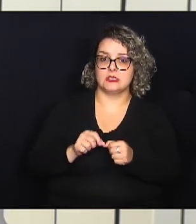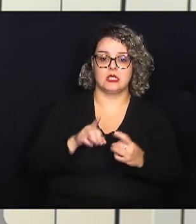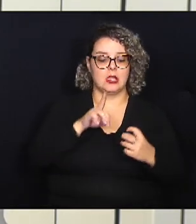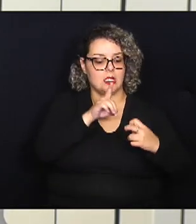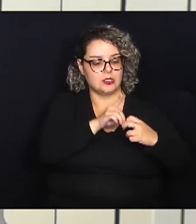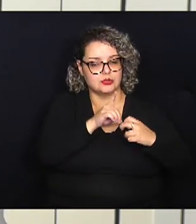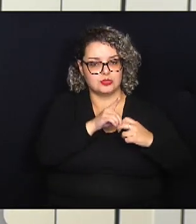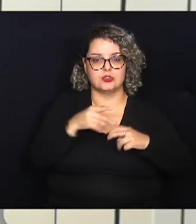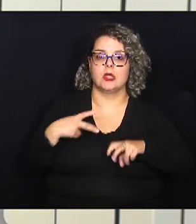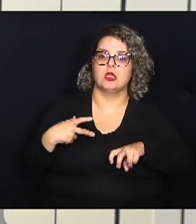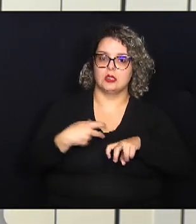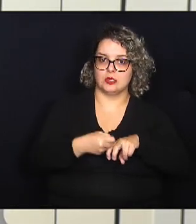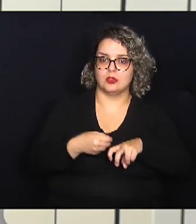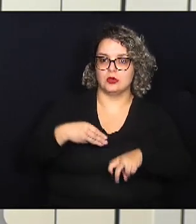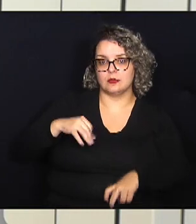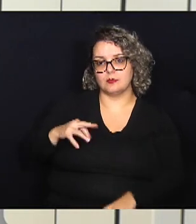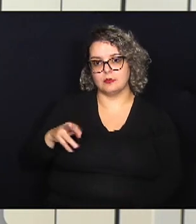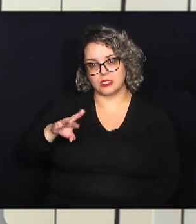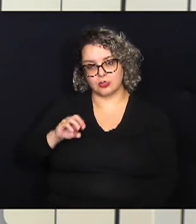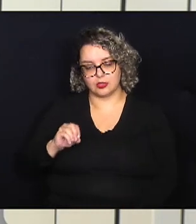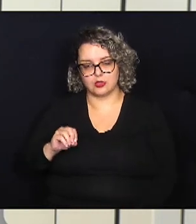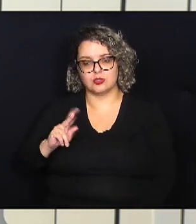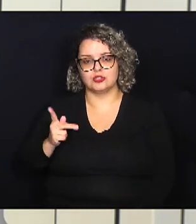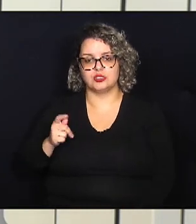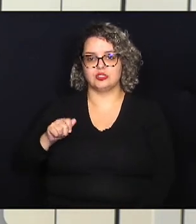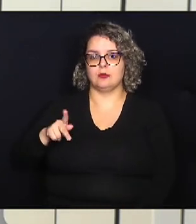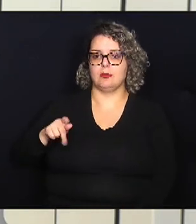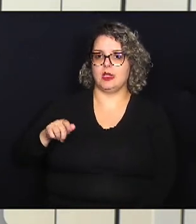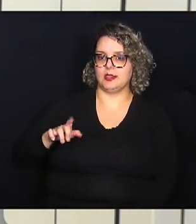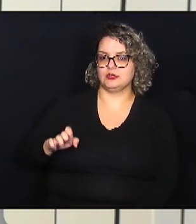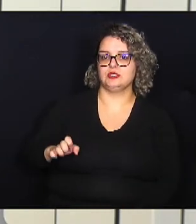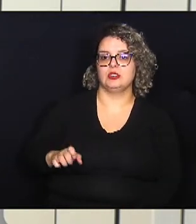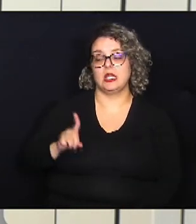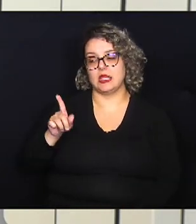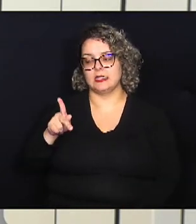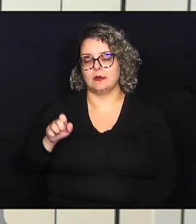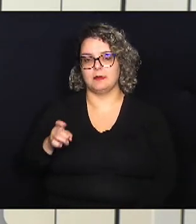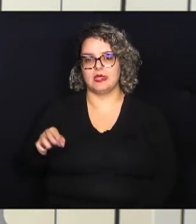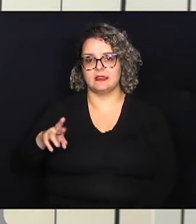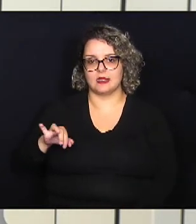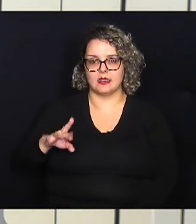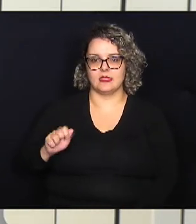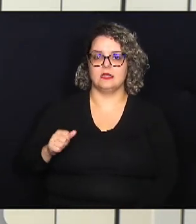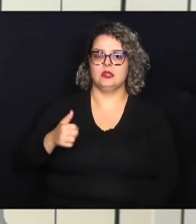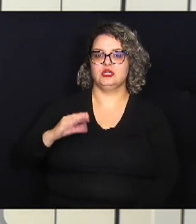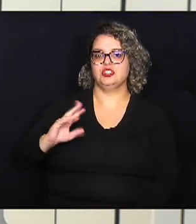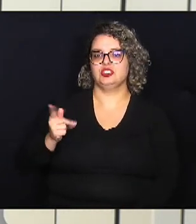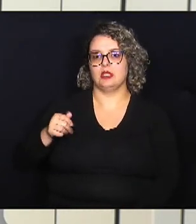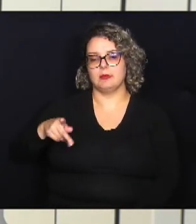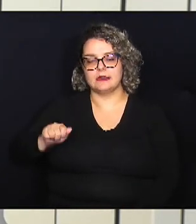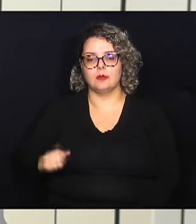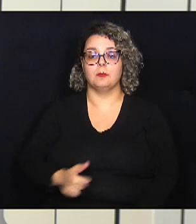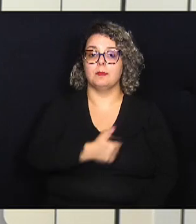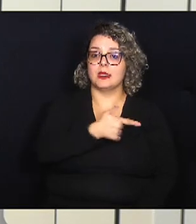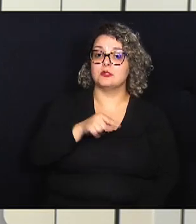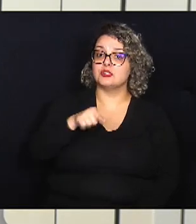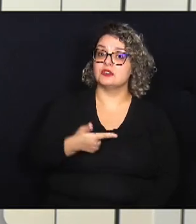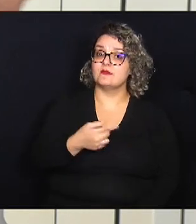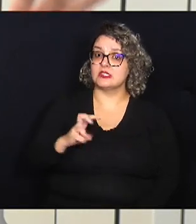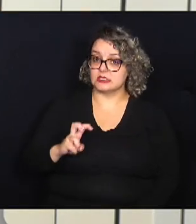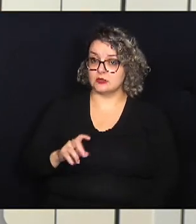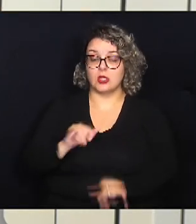consulta, a vacina e a microchipagem na Pedreira do Chapadão. Meio-dia mais 25 minutos, hora das notícias